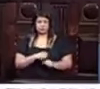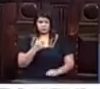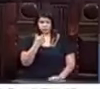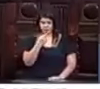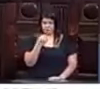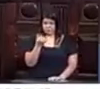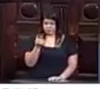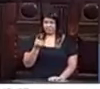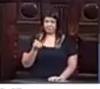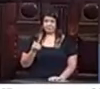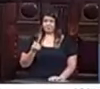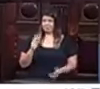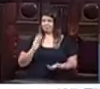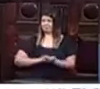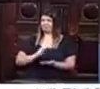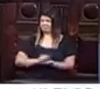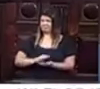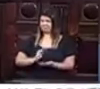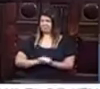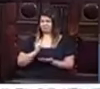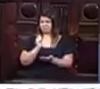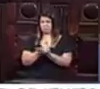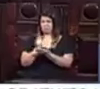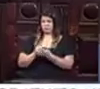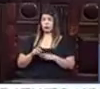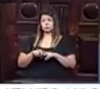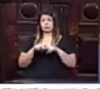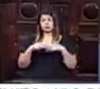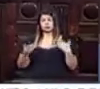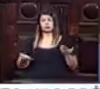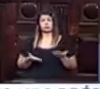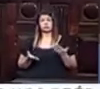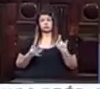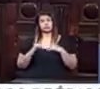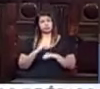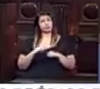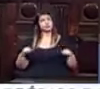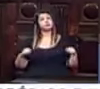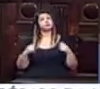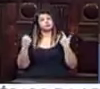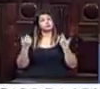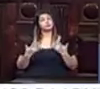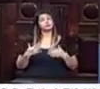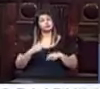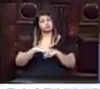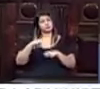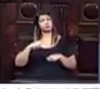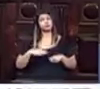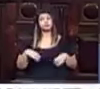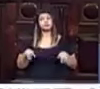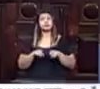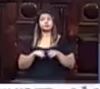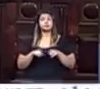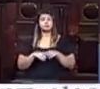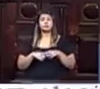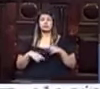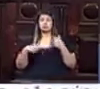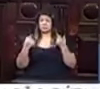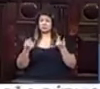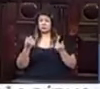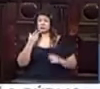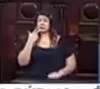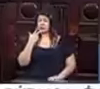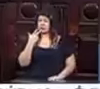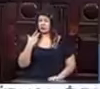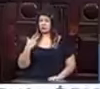educação e principalmente na saúde. Por isso, esse governo será cassado. Aliás, senhoras e senhores, votar o estado de calamidade do